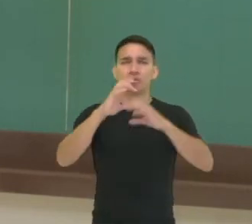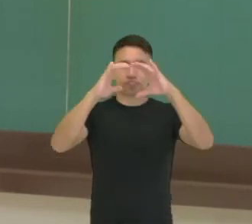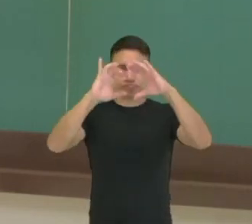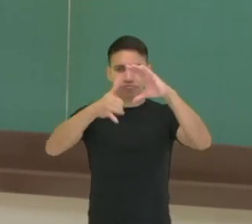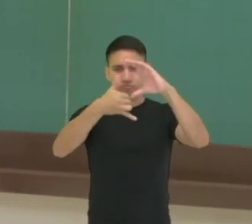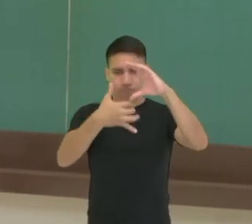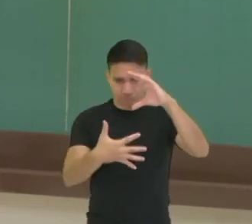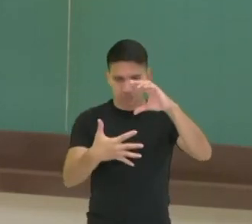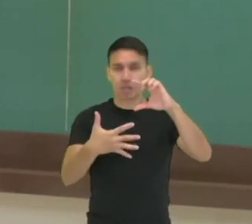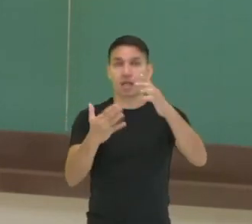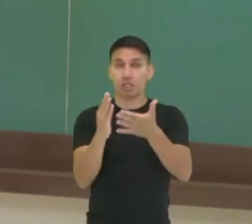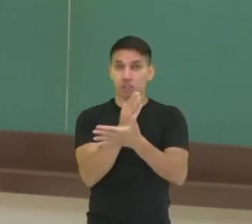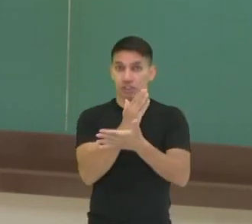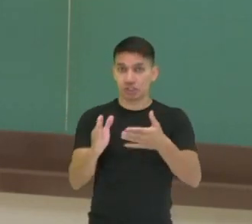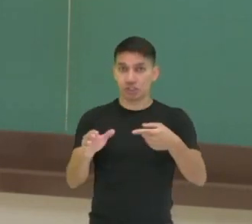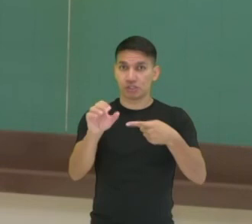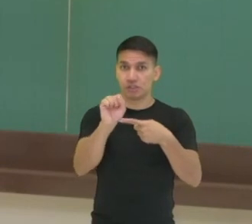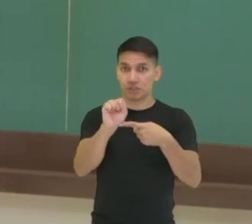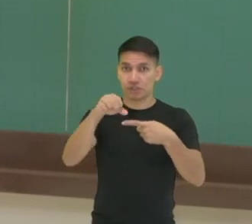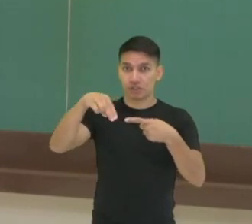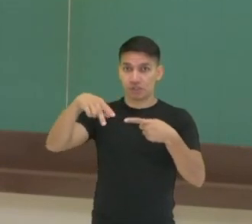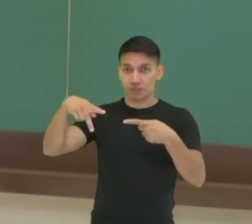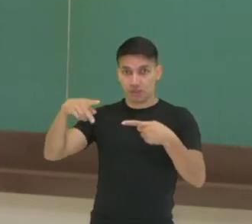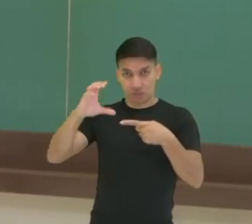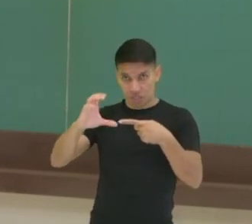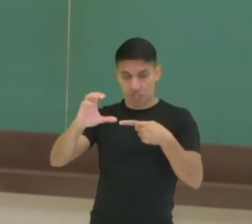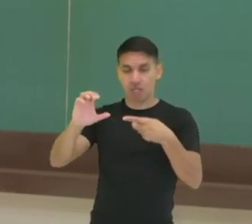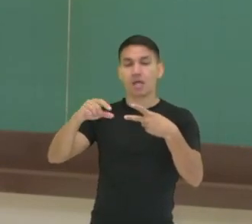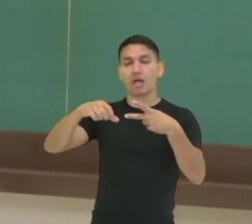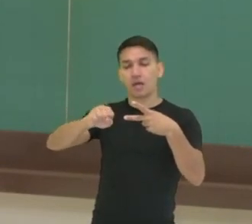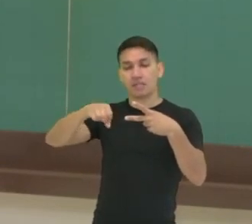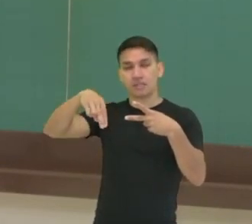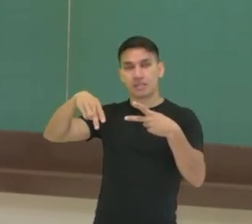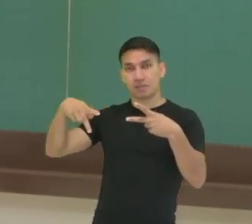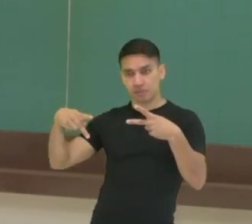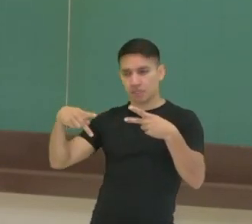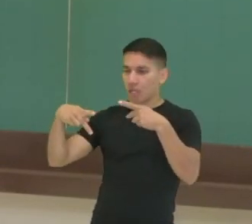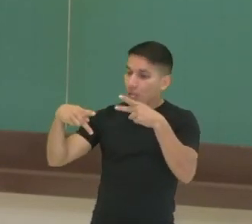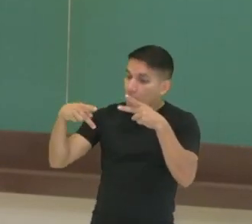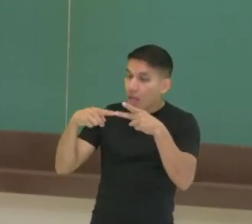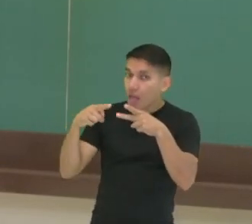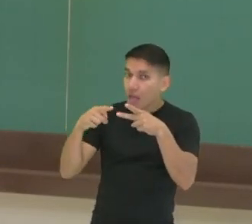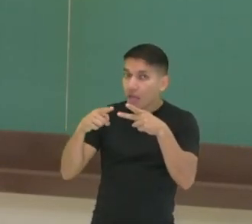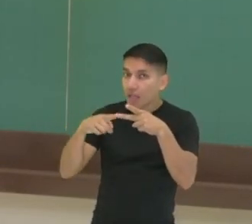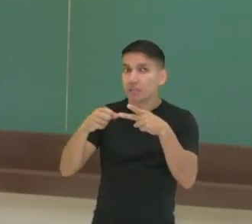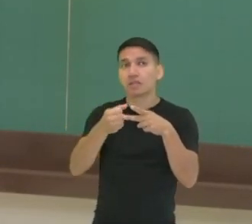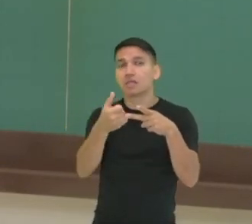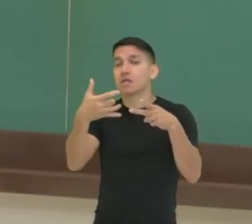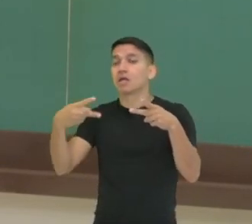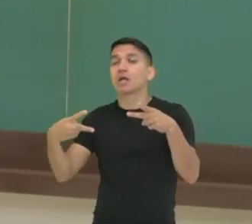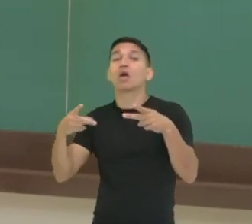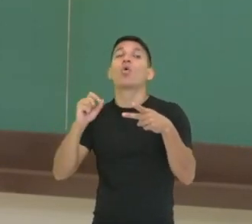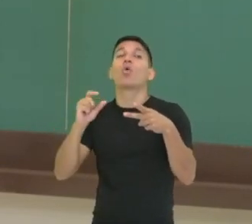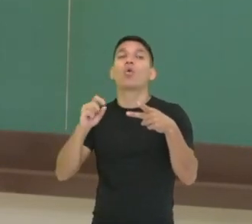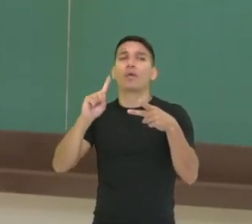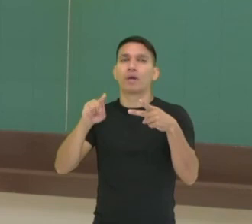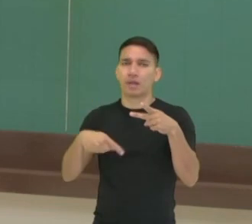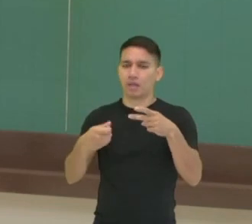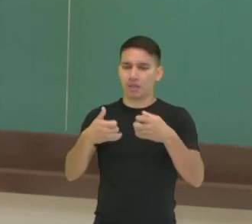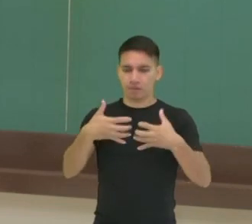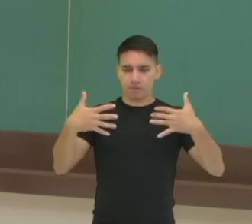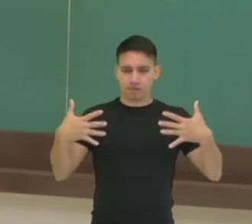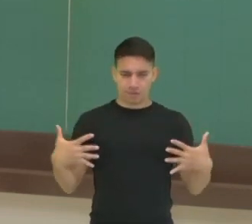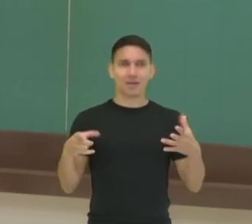nervoso, dividido em central e periférico. Agora nós vamos entender quem faz parte do periférico. Nervos